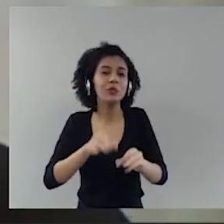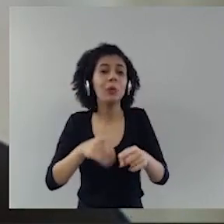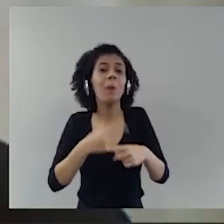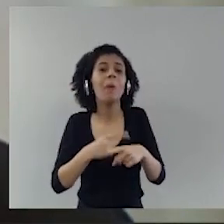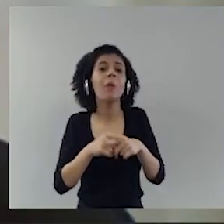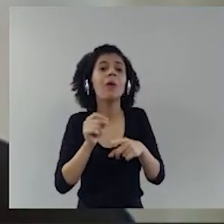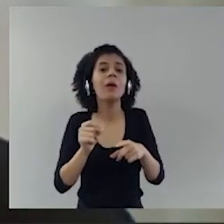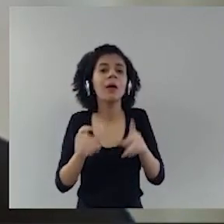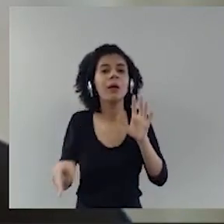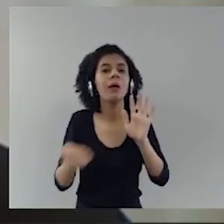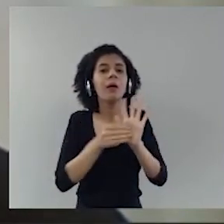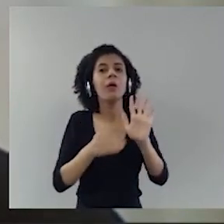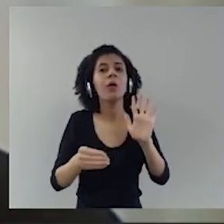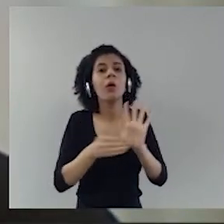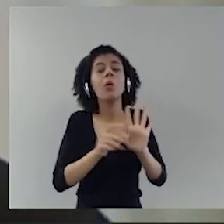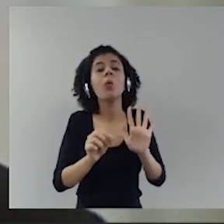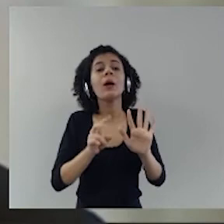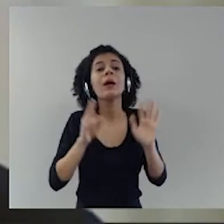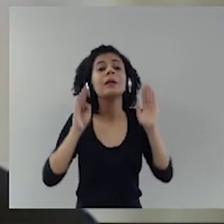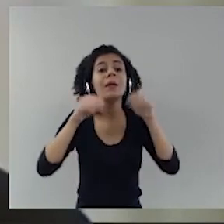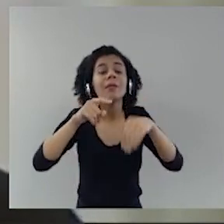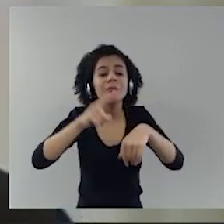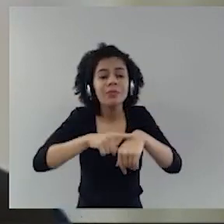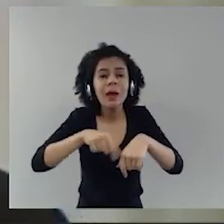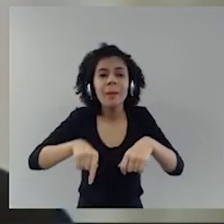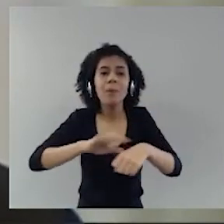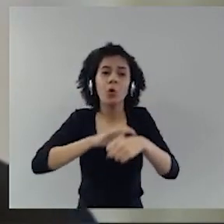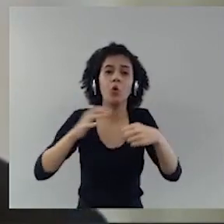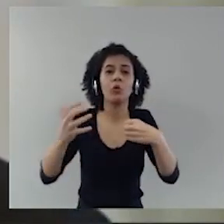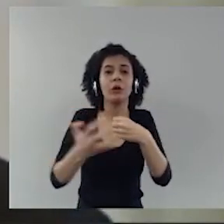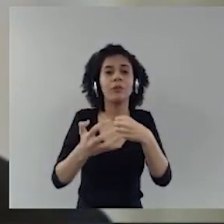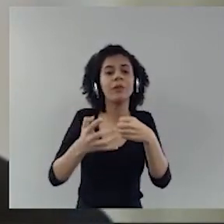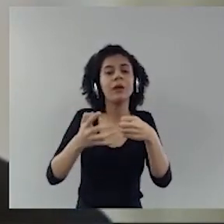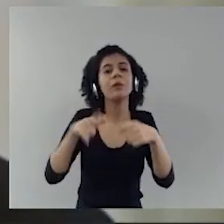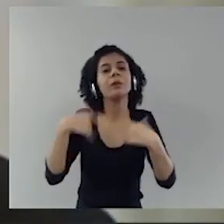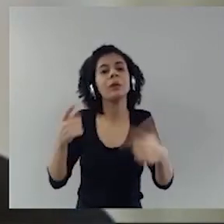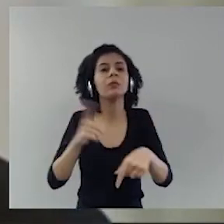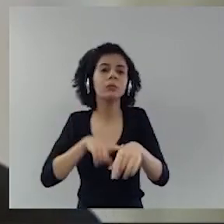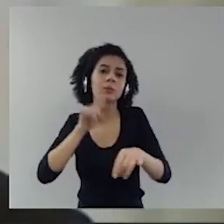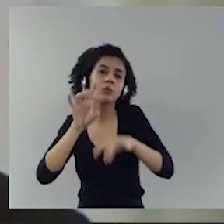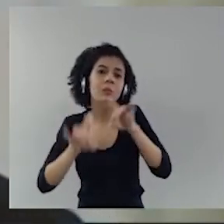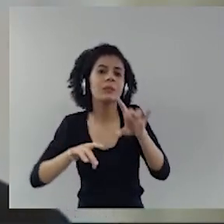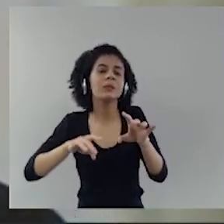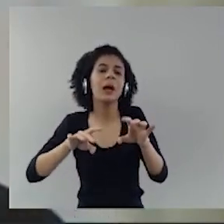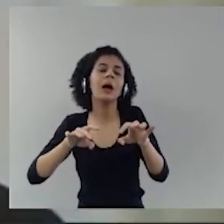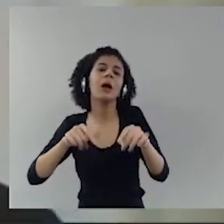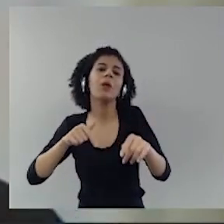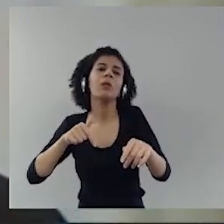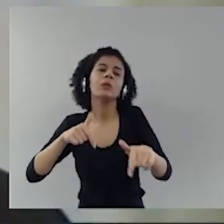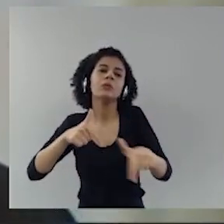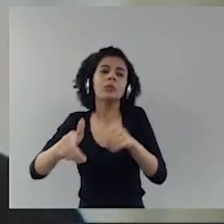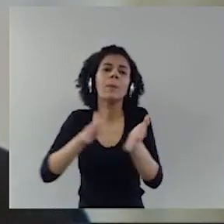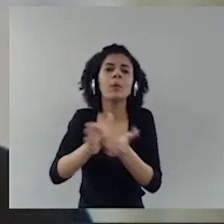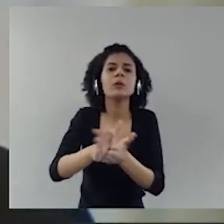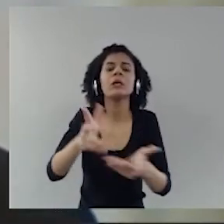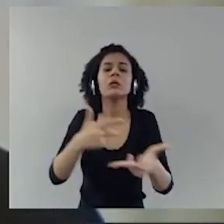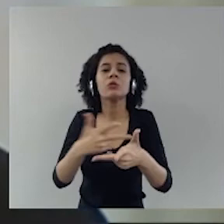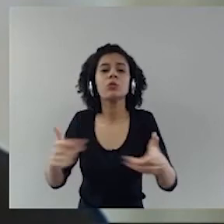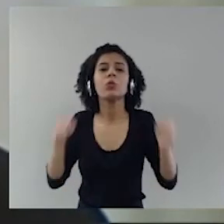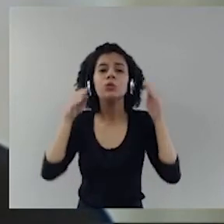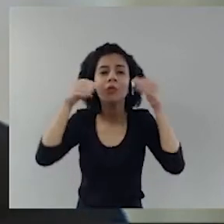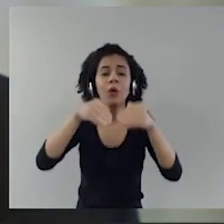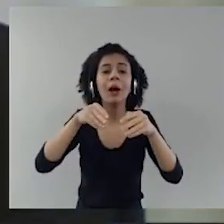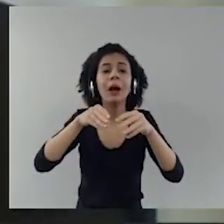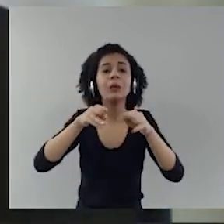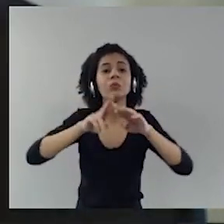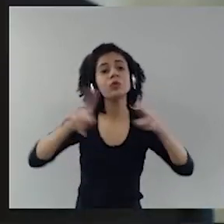porque se aplica apenas durante este este período de pandemia de emergência de saúde